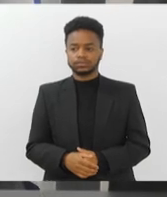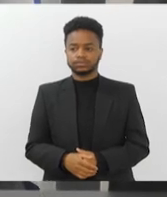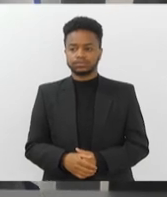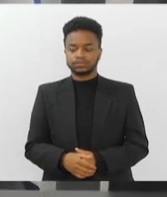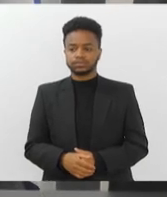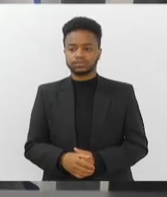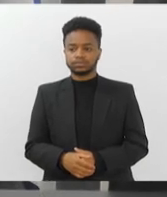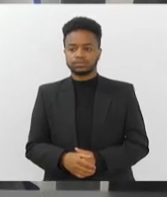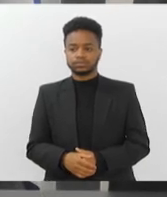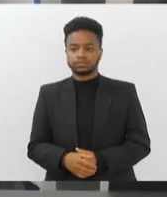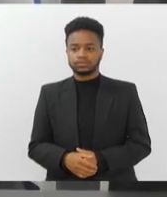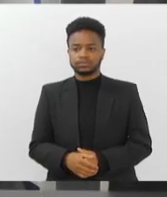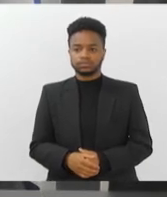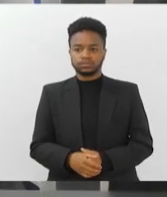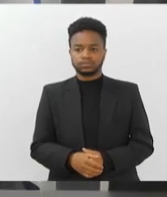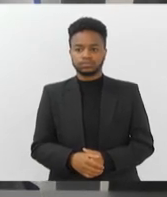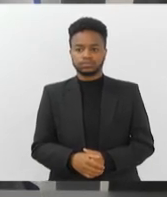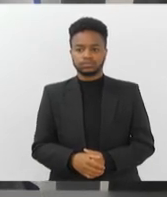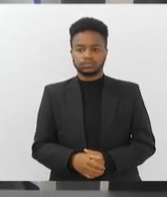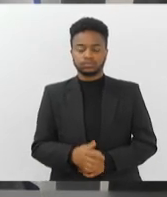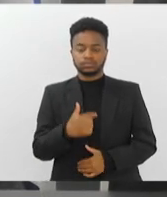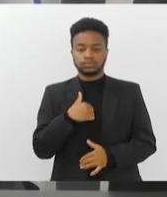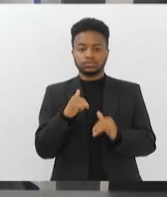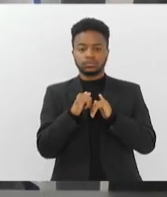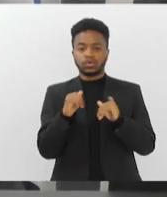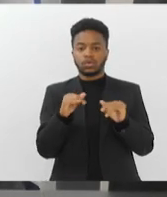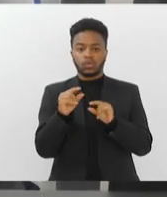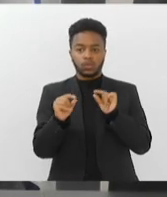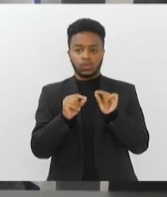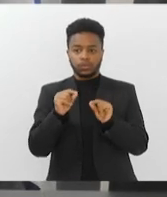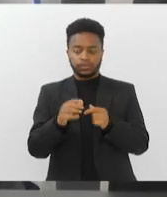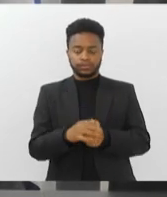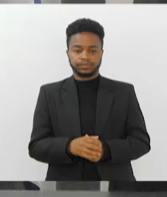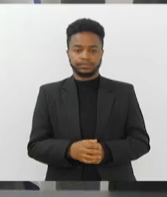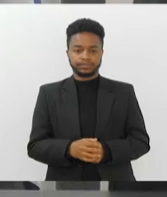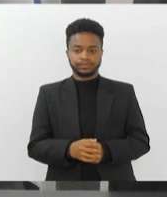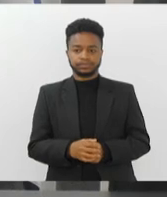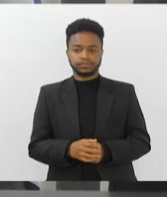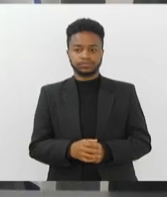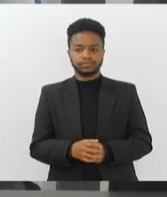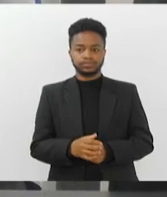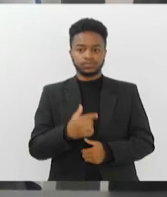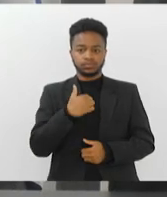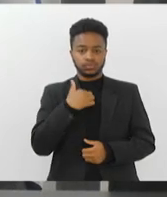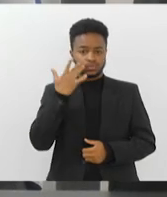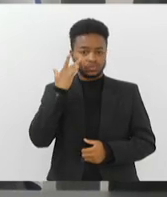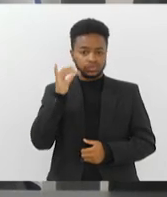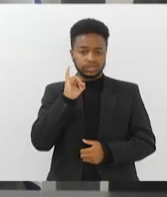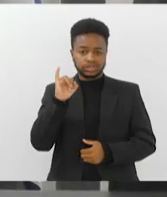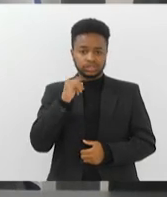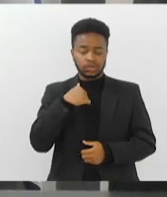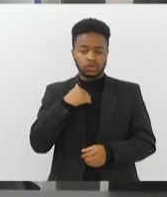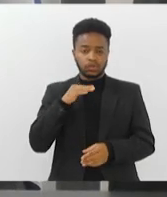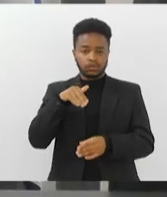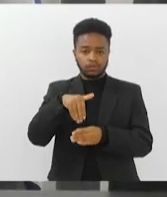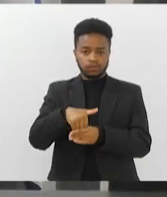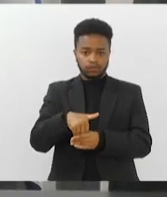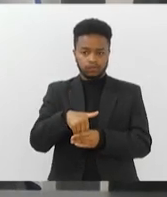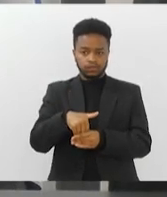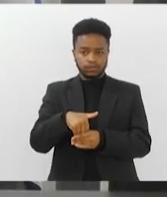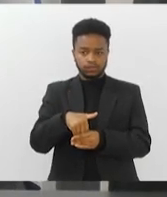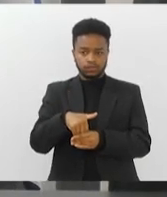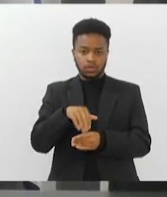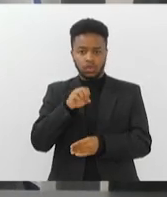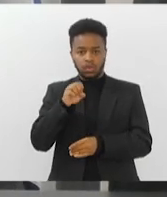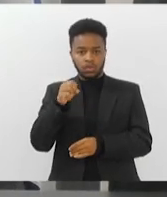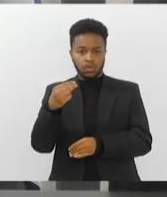Eu diria o seguinte... Eu não sei se apresento um voto ou coloco a